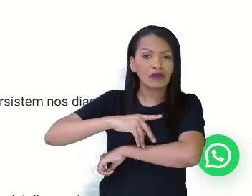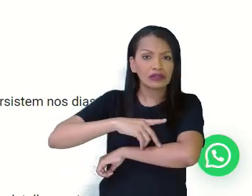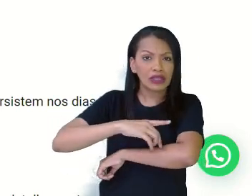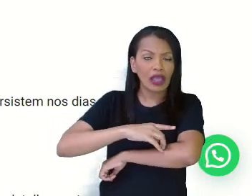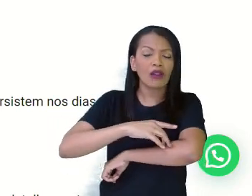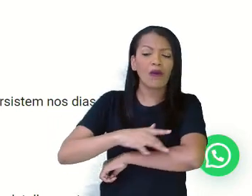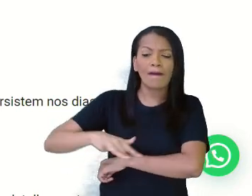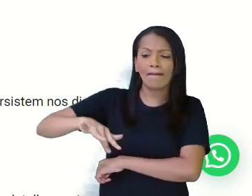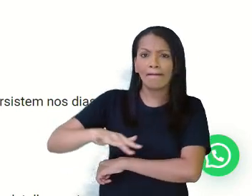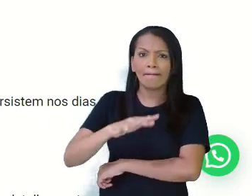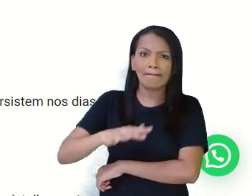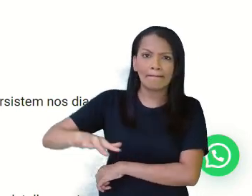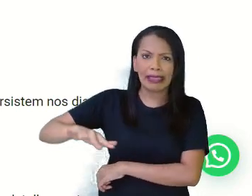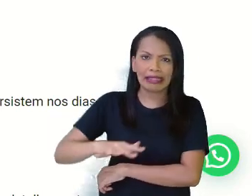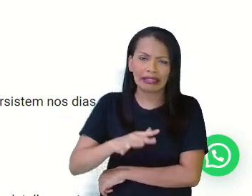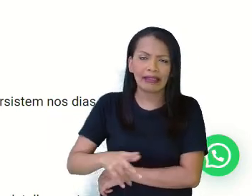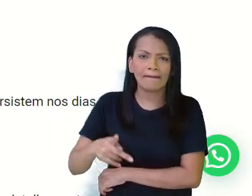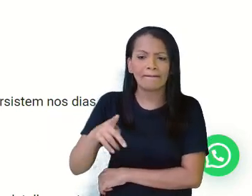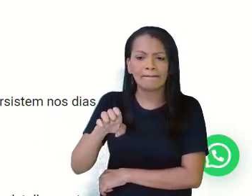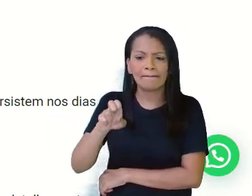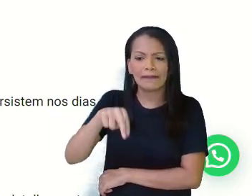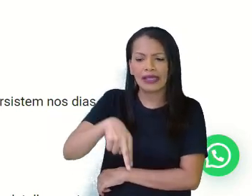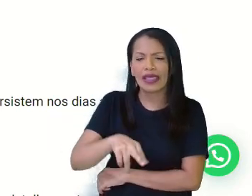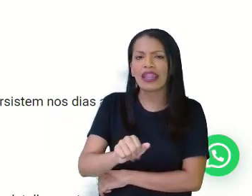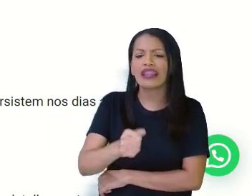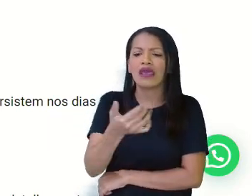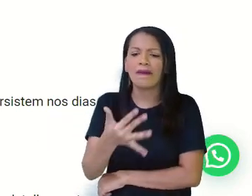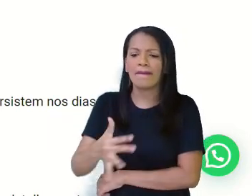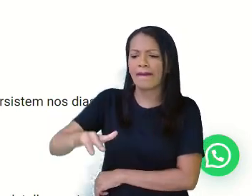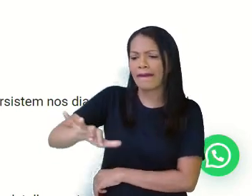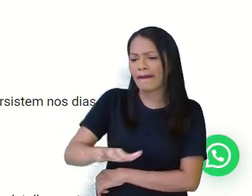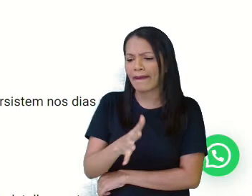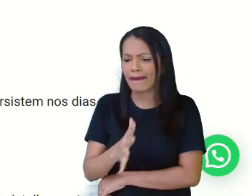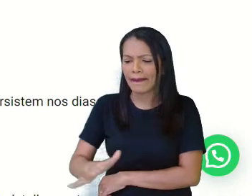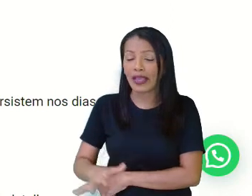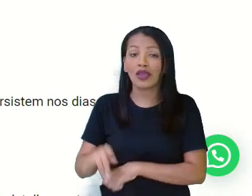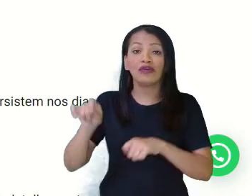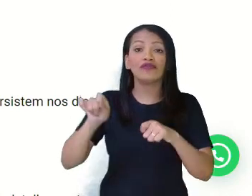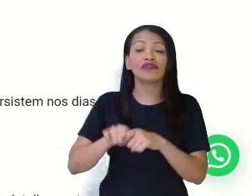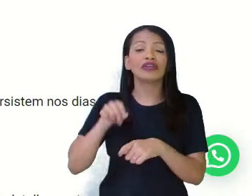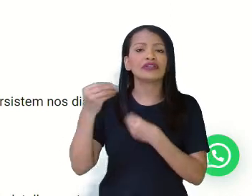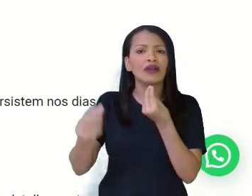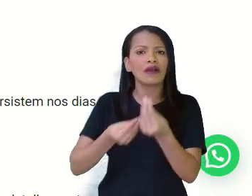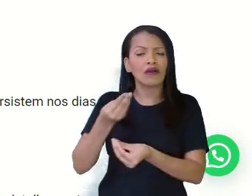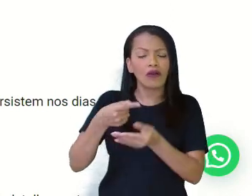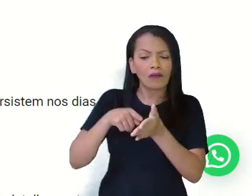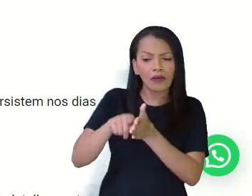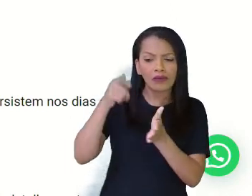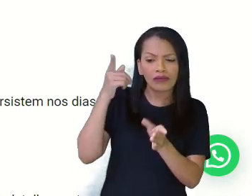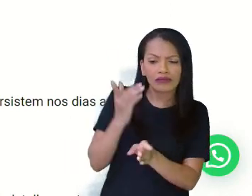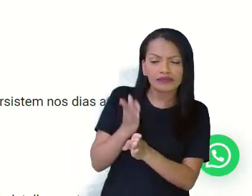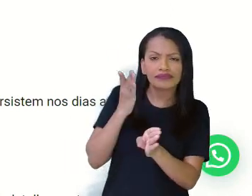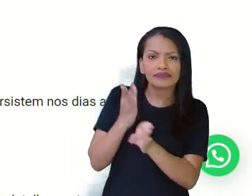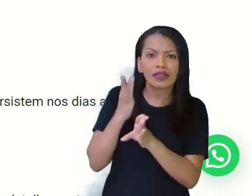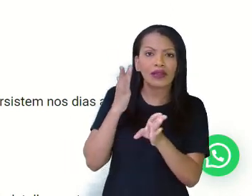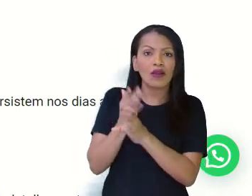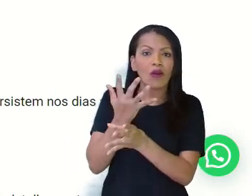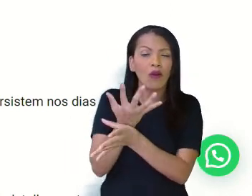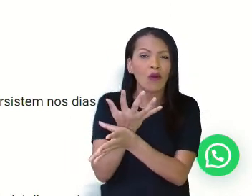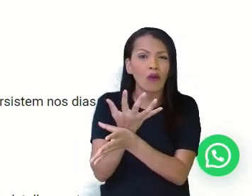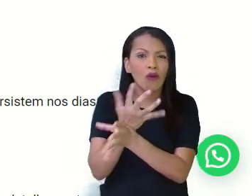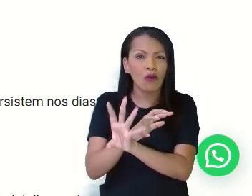penas, viu, gente? Essas descobertas foram feitas a partir de marcas contidas com ossos de